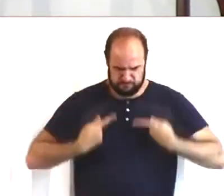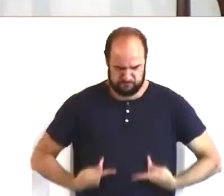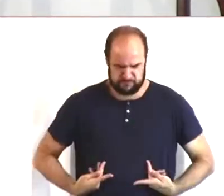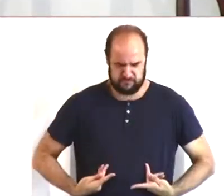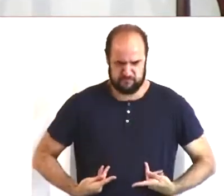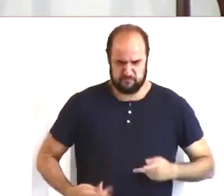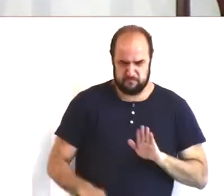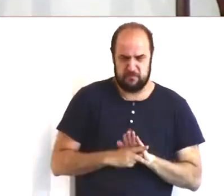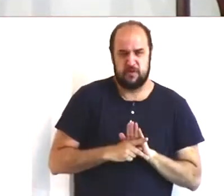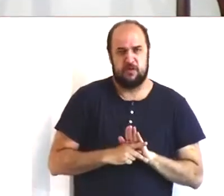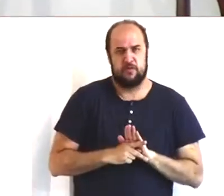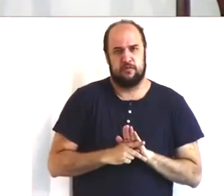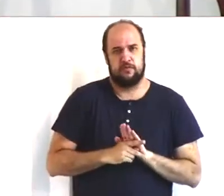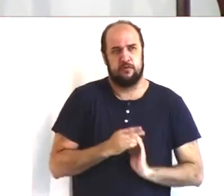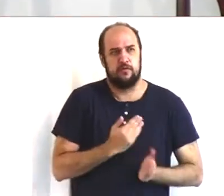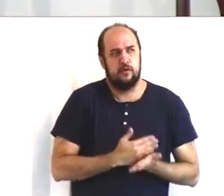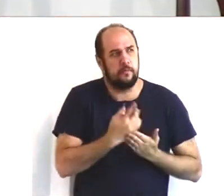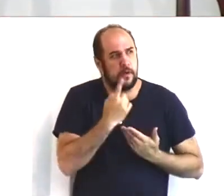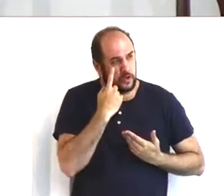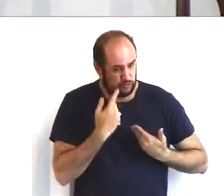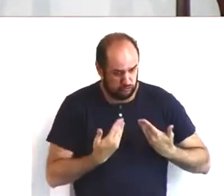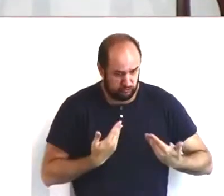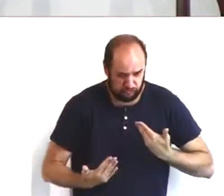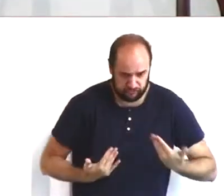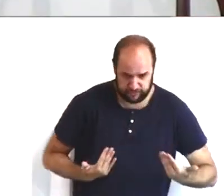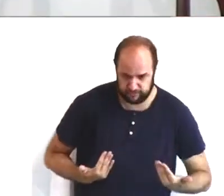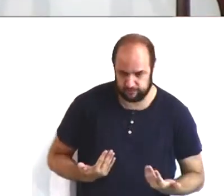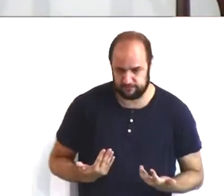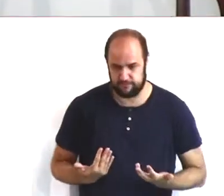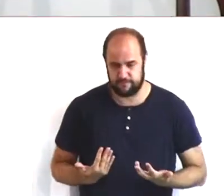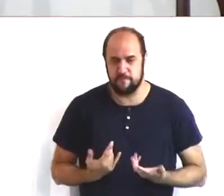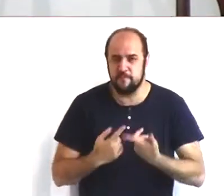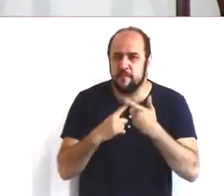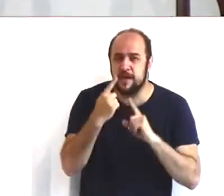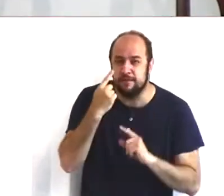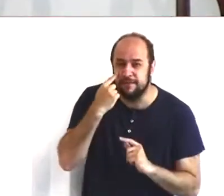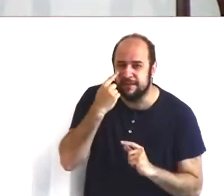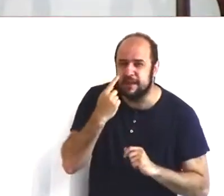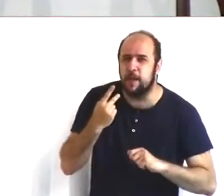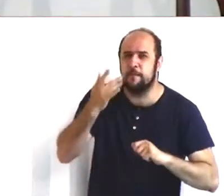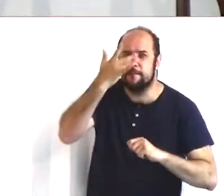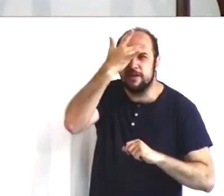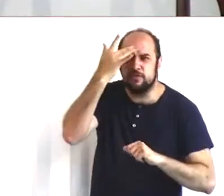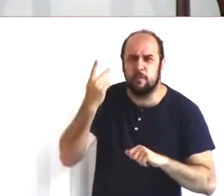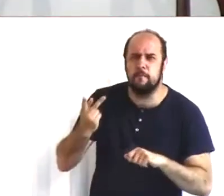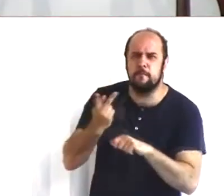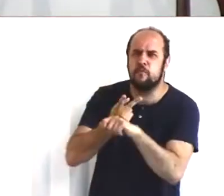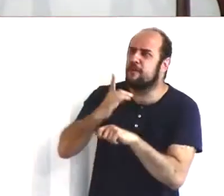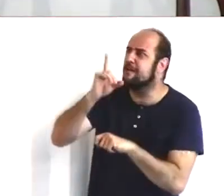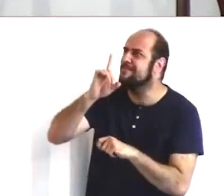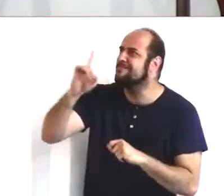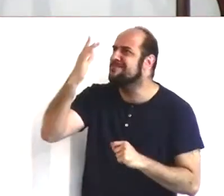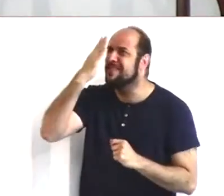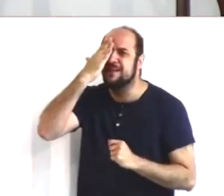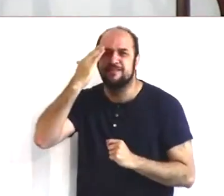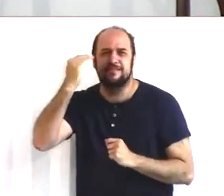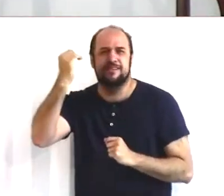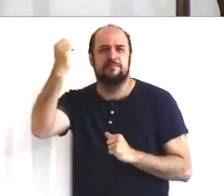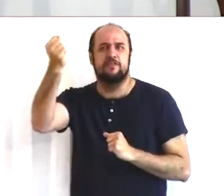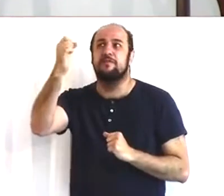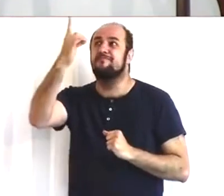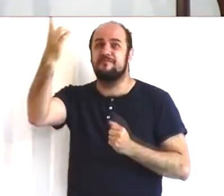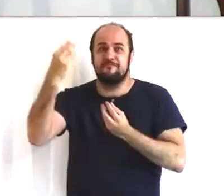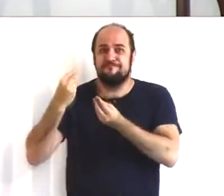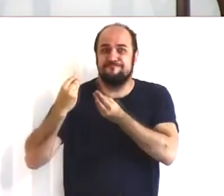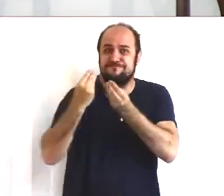começa a duvidar de si mesmo. Mas olha o que a palavra de Deus diz: aquele que busca a sabedoria de Deus, essa sabedoria será